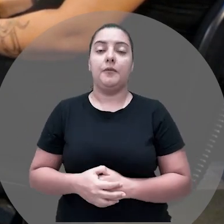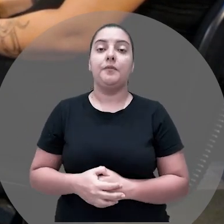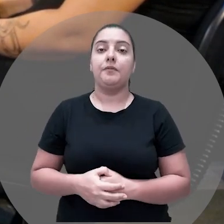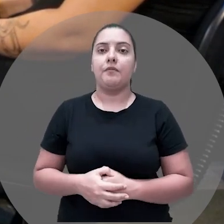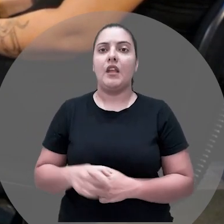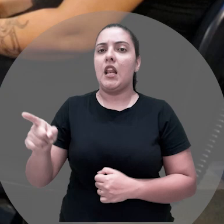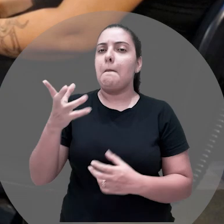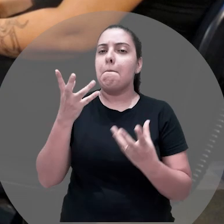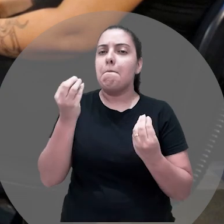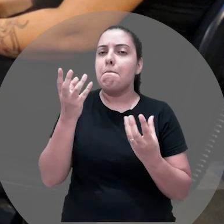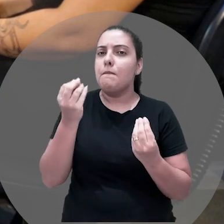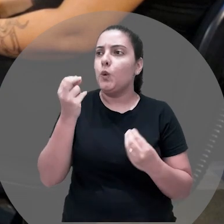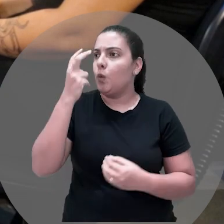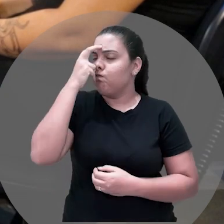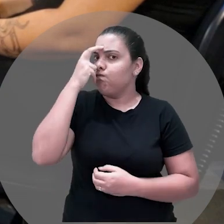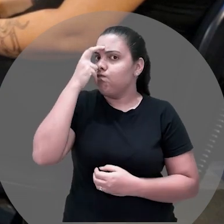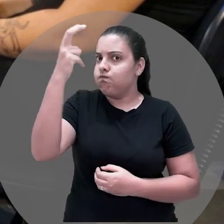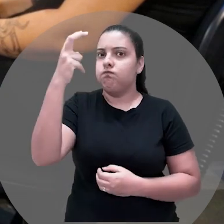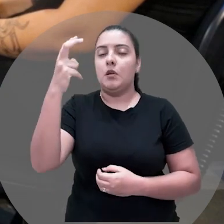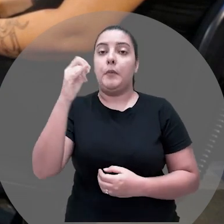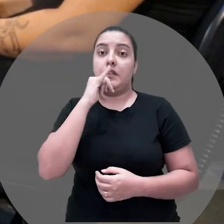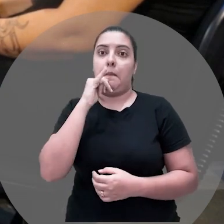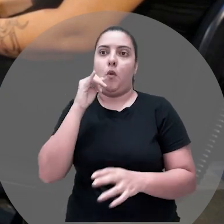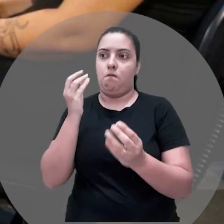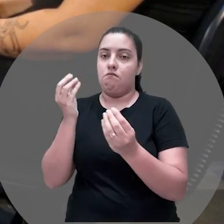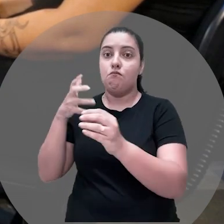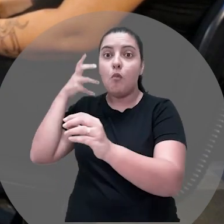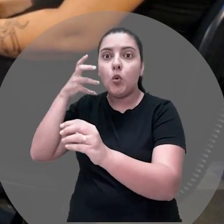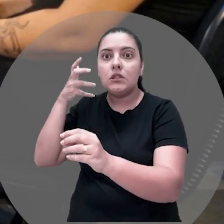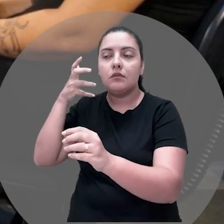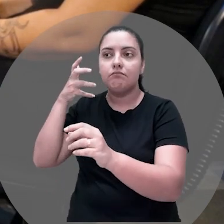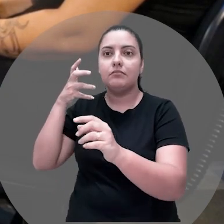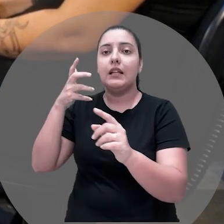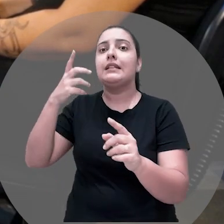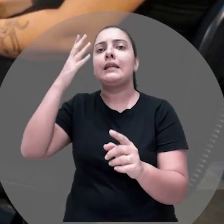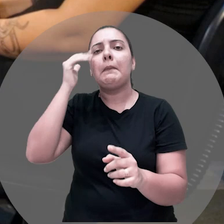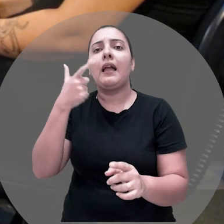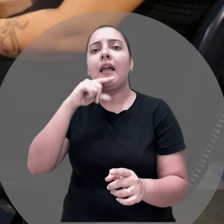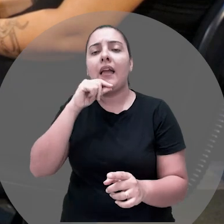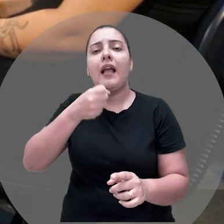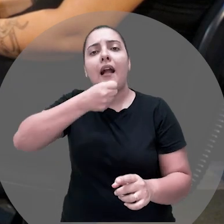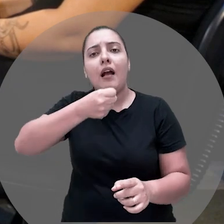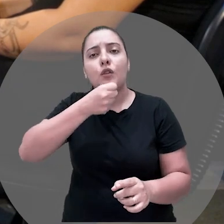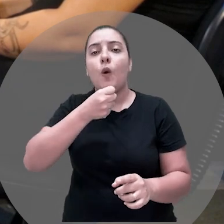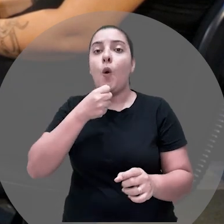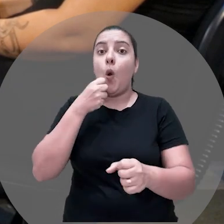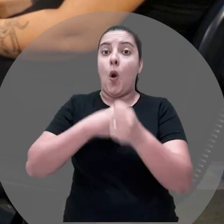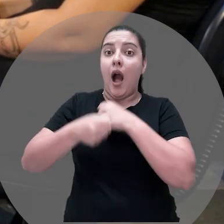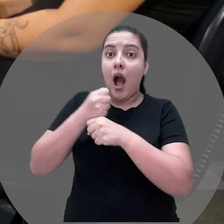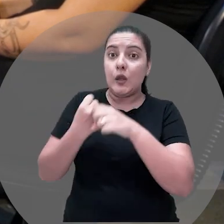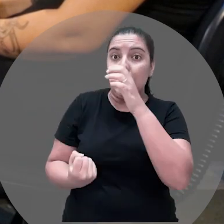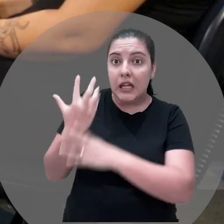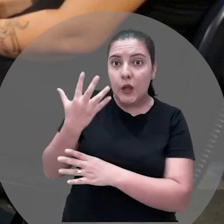Sara Junior o nome dele enquanto ele era inteligente né que ele botava uma música e ele sabia exatamente quem era o cantor que